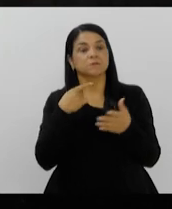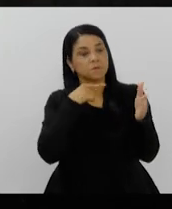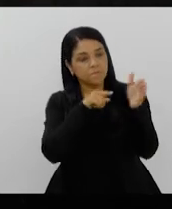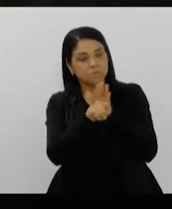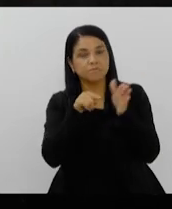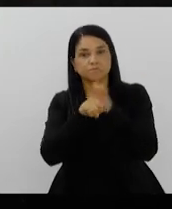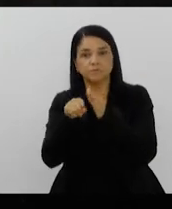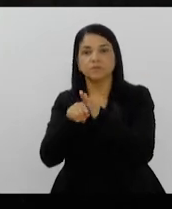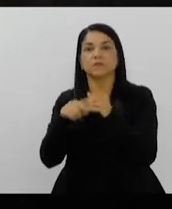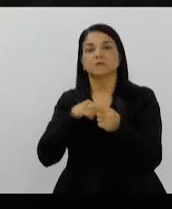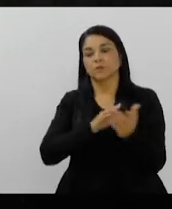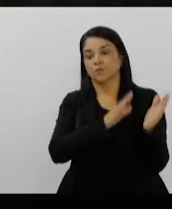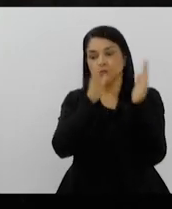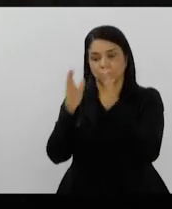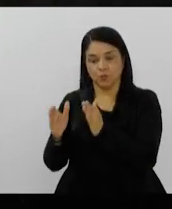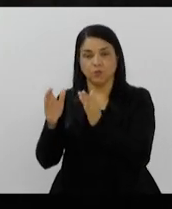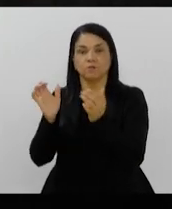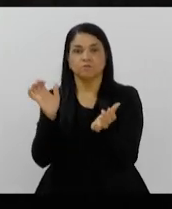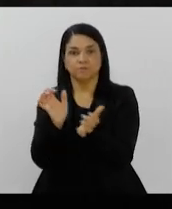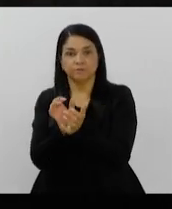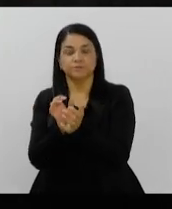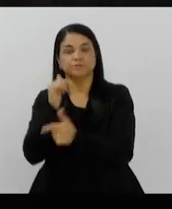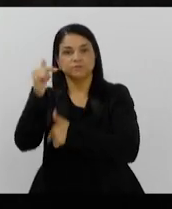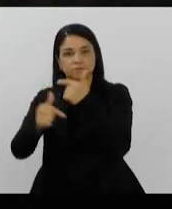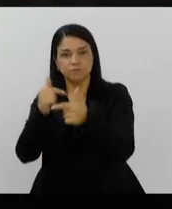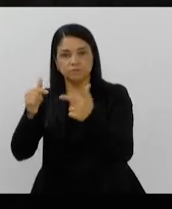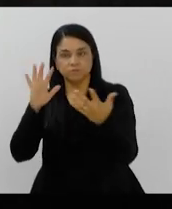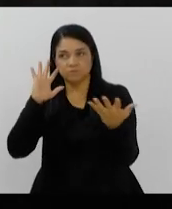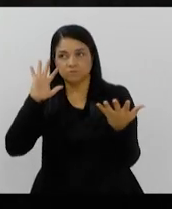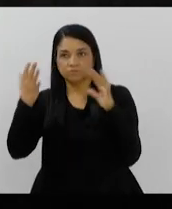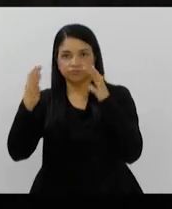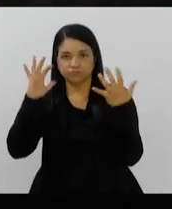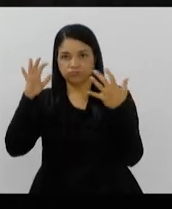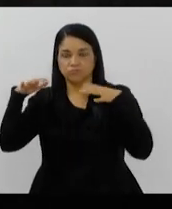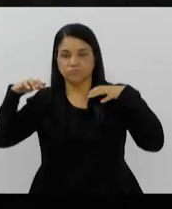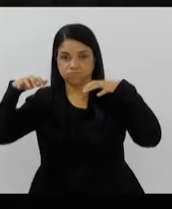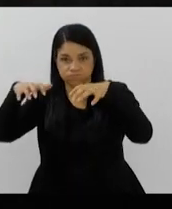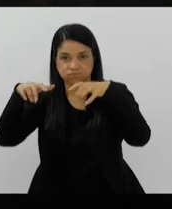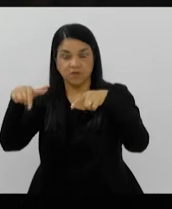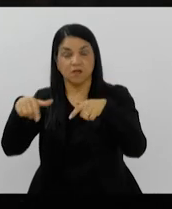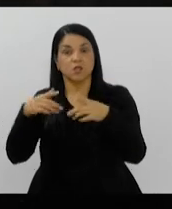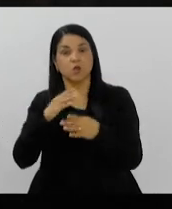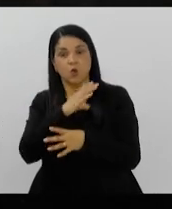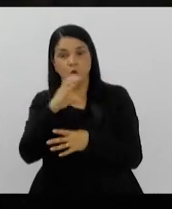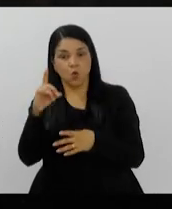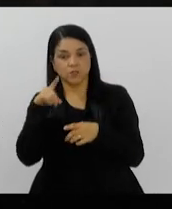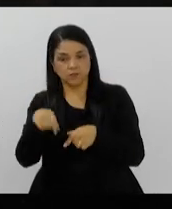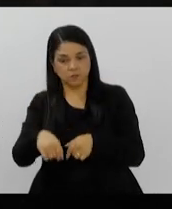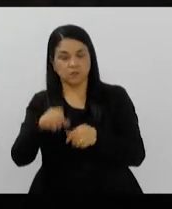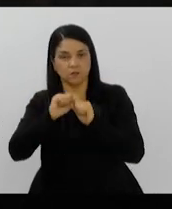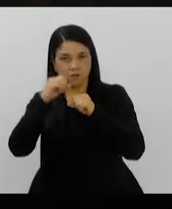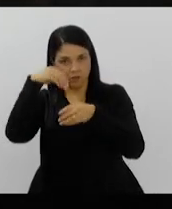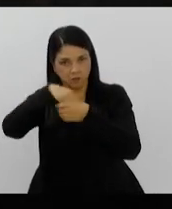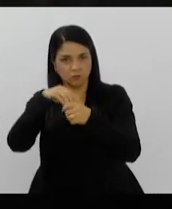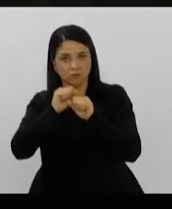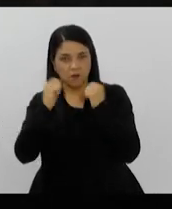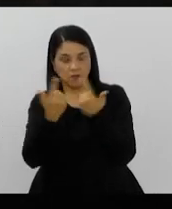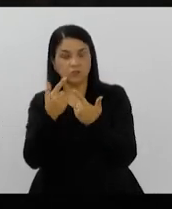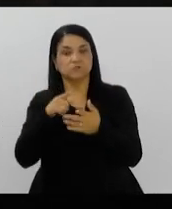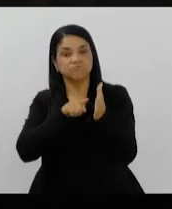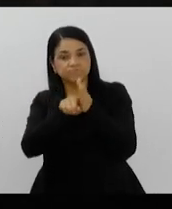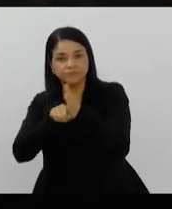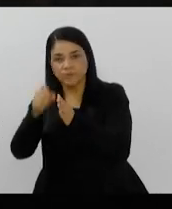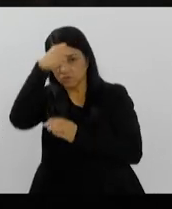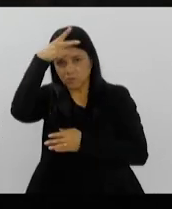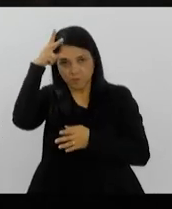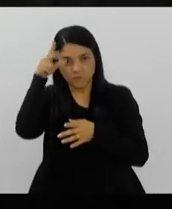de trabalho pela Frente Parlamentar de Prevenção às Tragédias, que eu coordeno aqui nessa casa, nós vamos iniciar um trabalho de apuração junto às prefeituras e